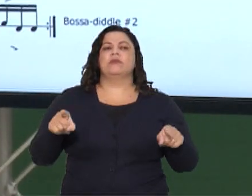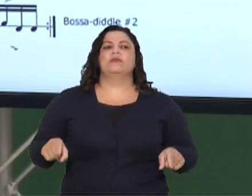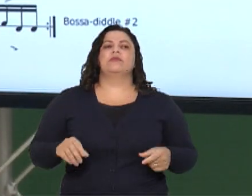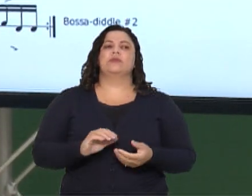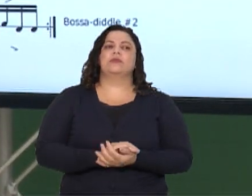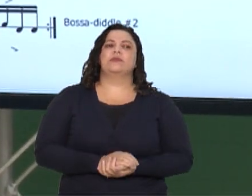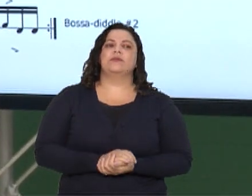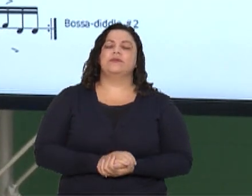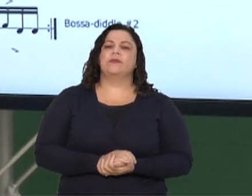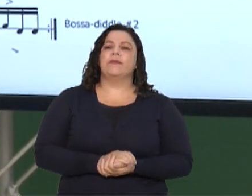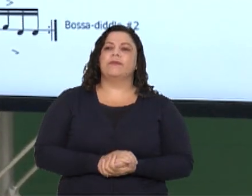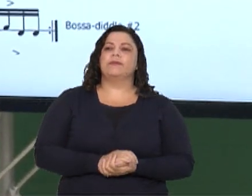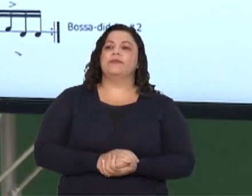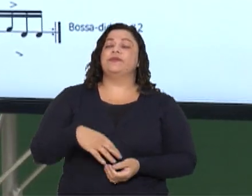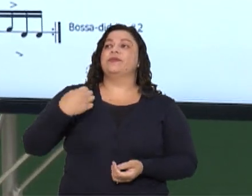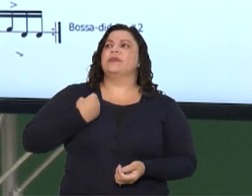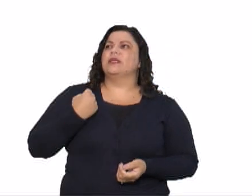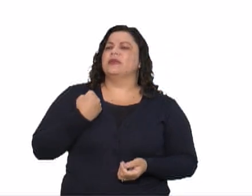E esse número,